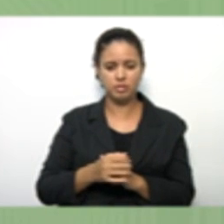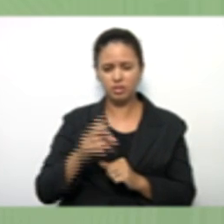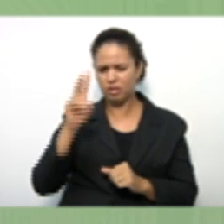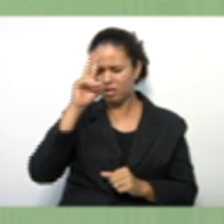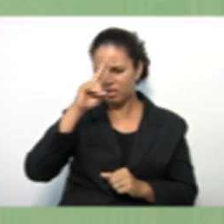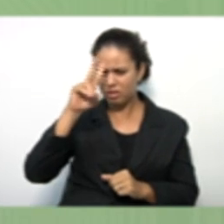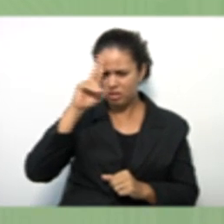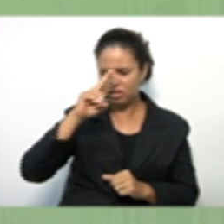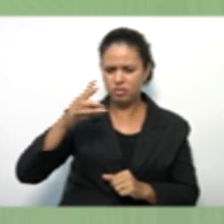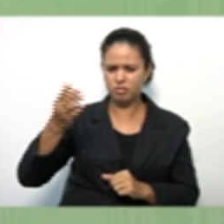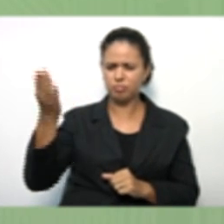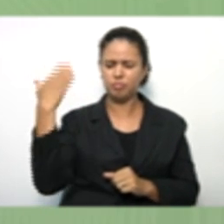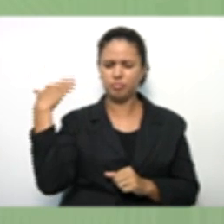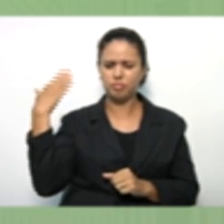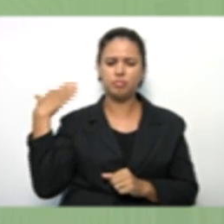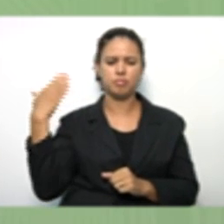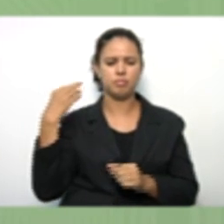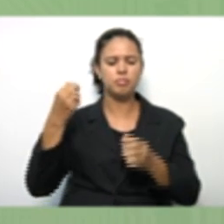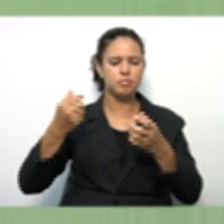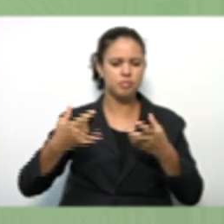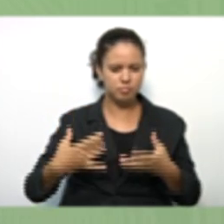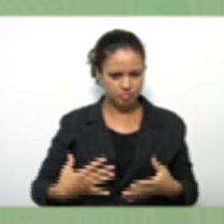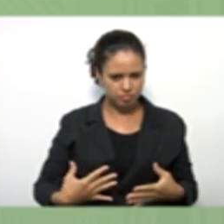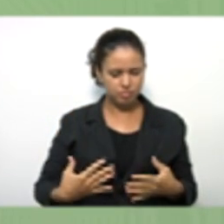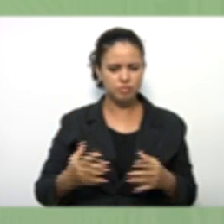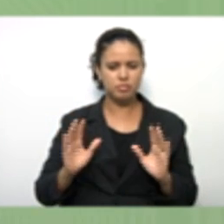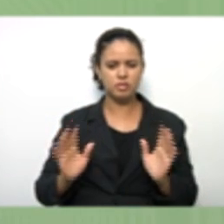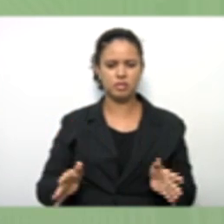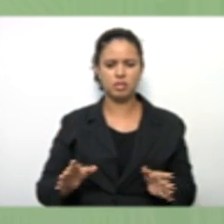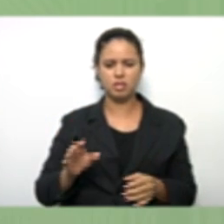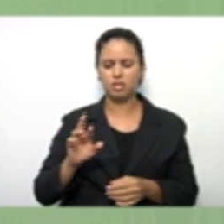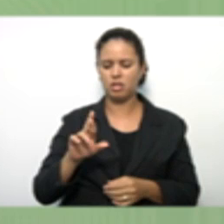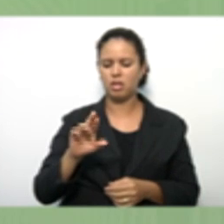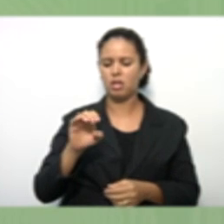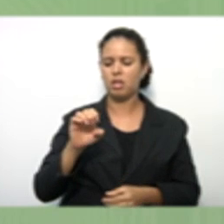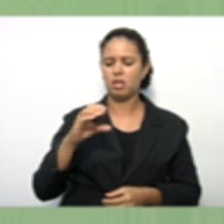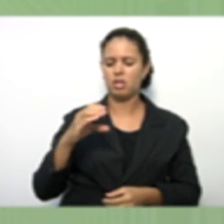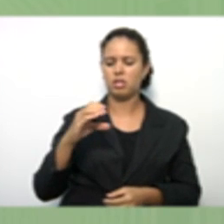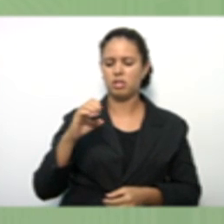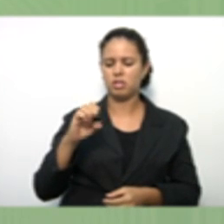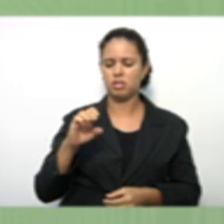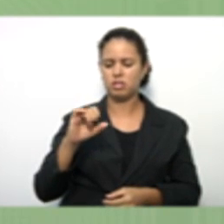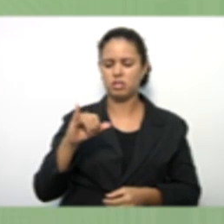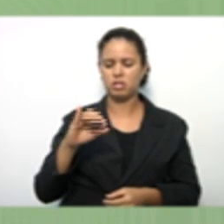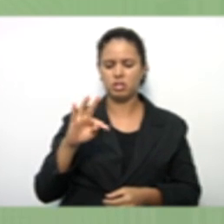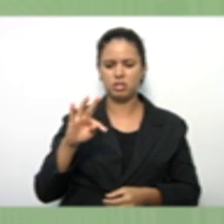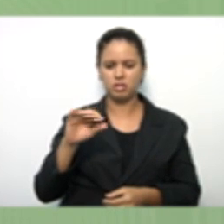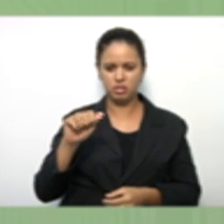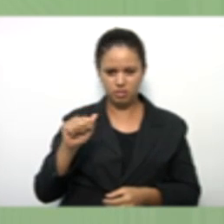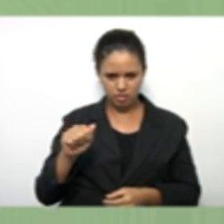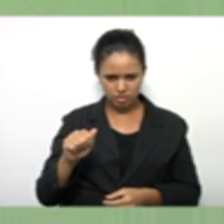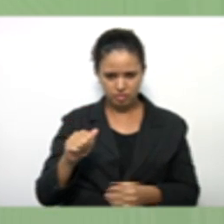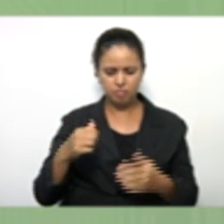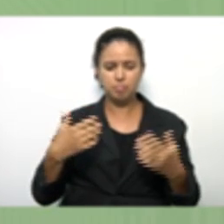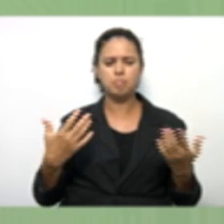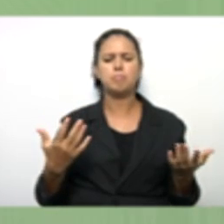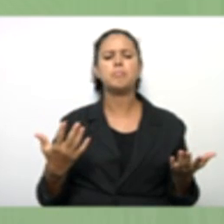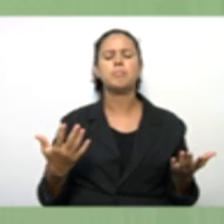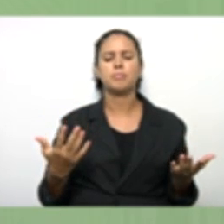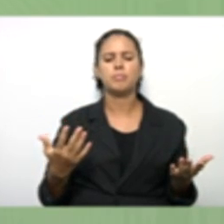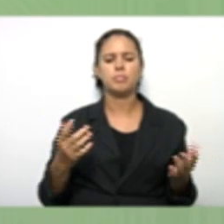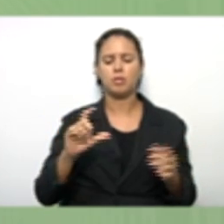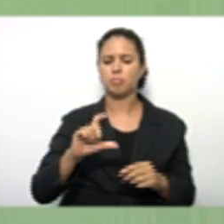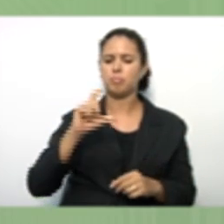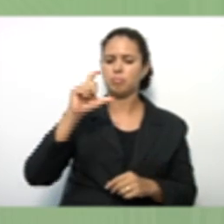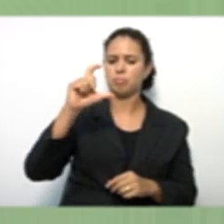das receitas e dispêndios dito anteriormente? É exatamente, quando nós temos, por exemplo, uma receita